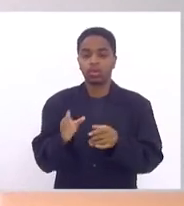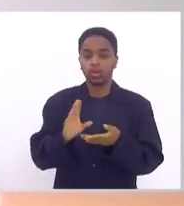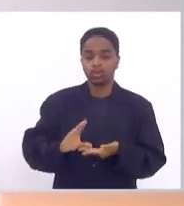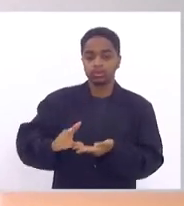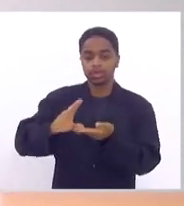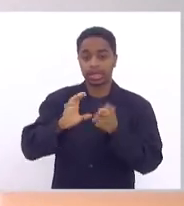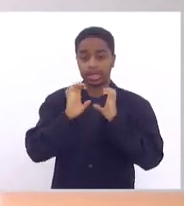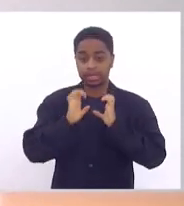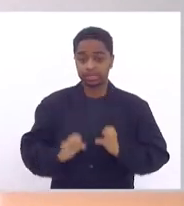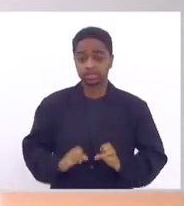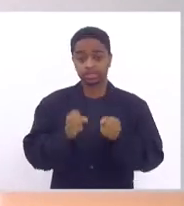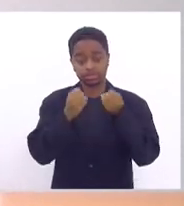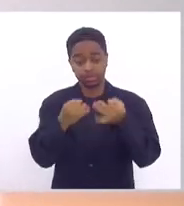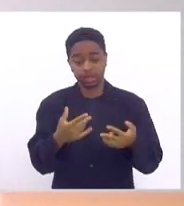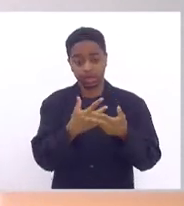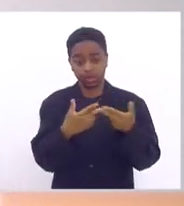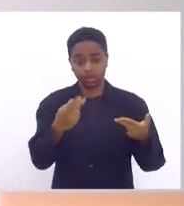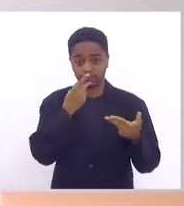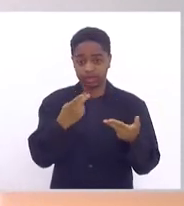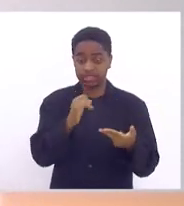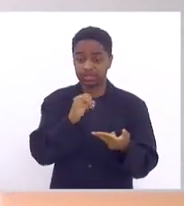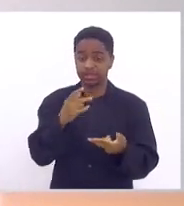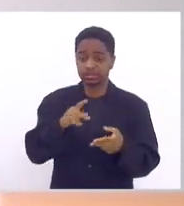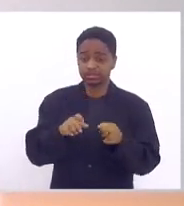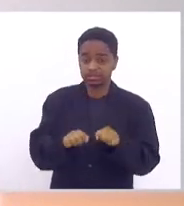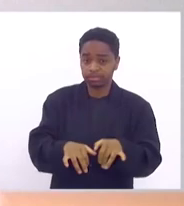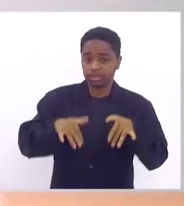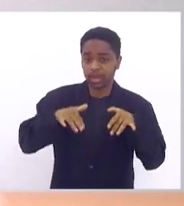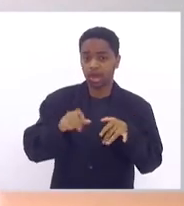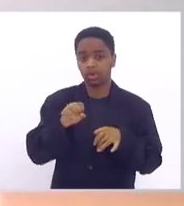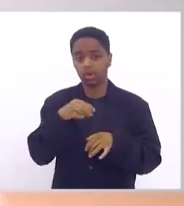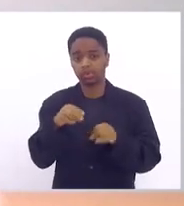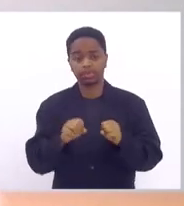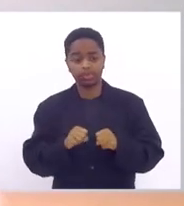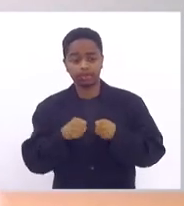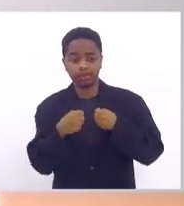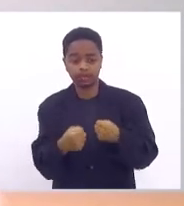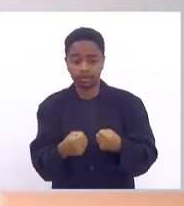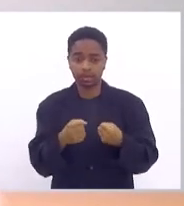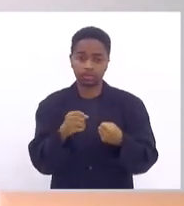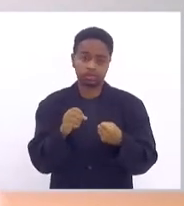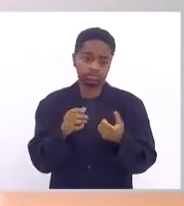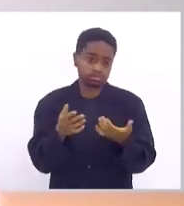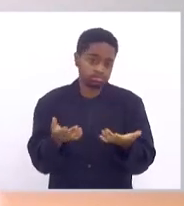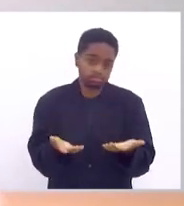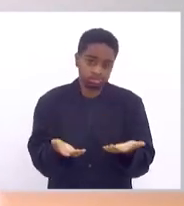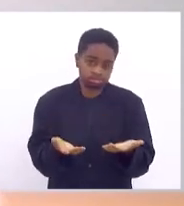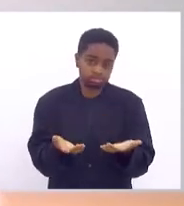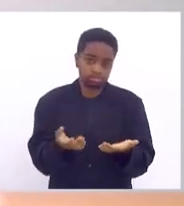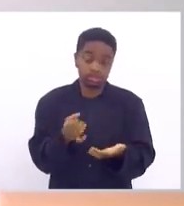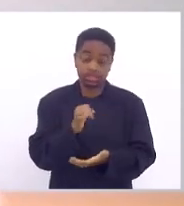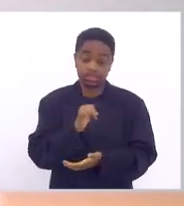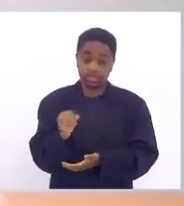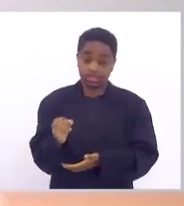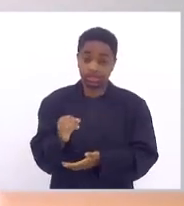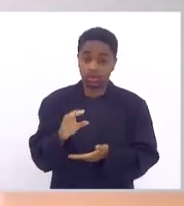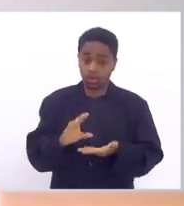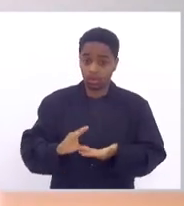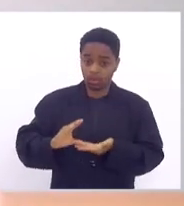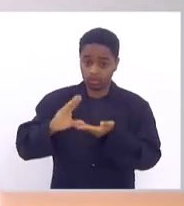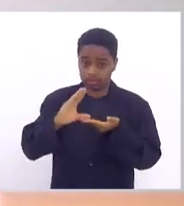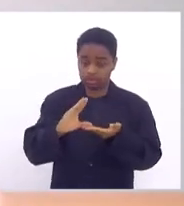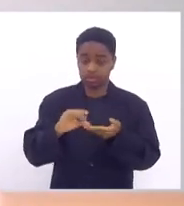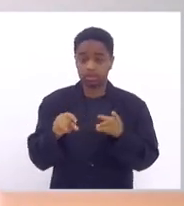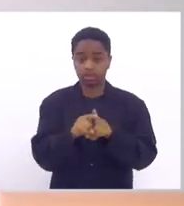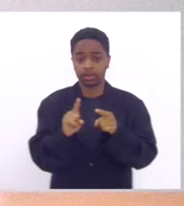que e que diga no plenário e que diga defendendo se ele for se ele se este conselho e eventualmente